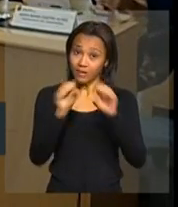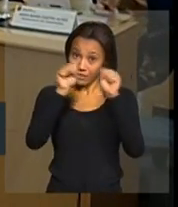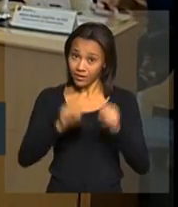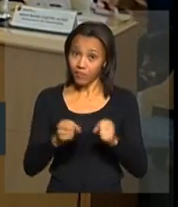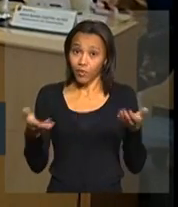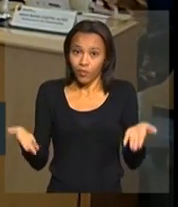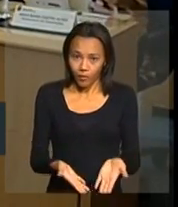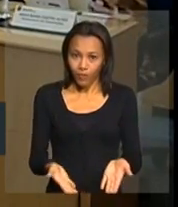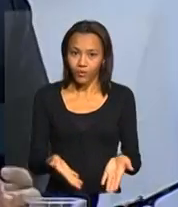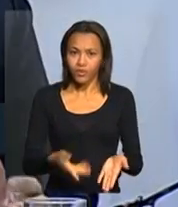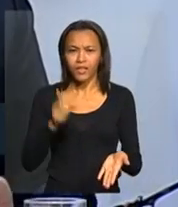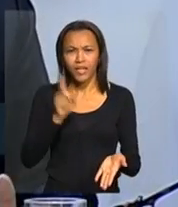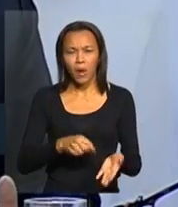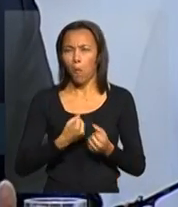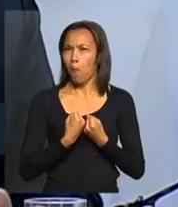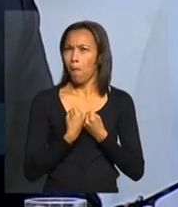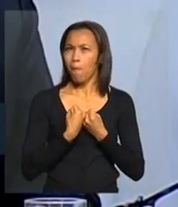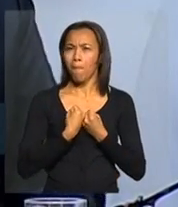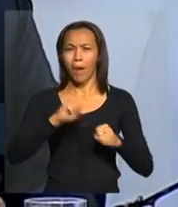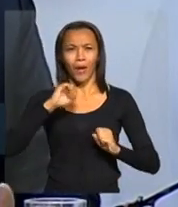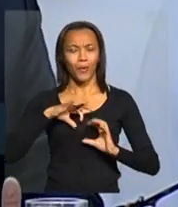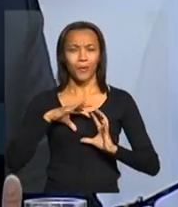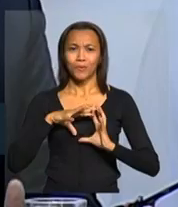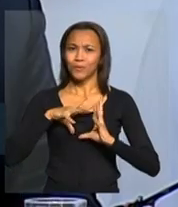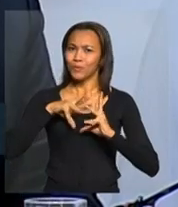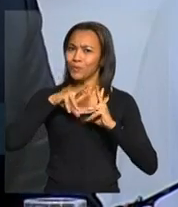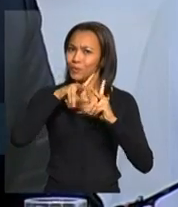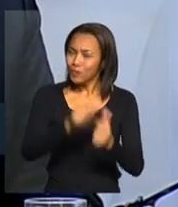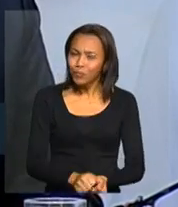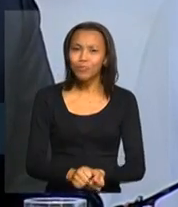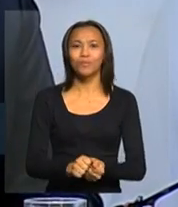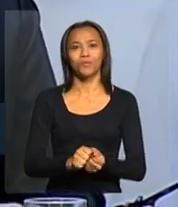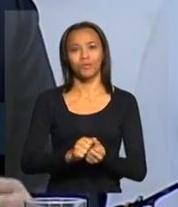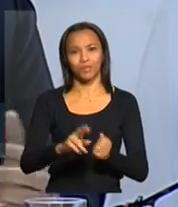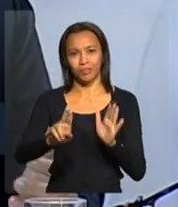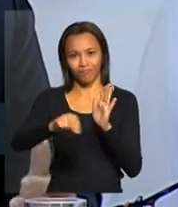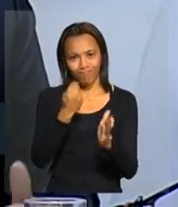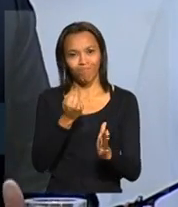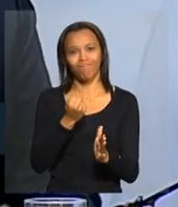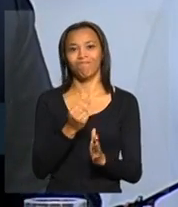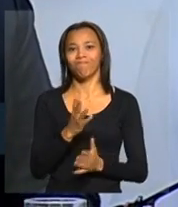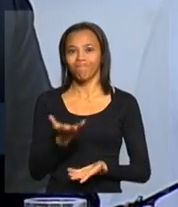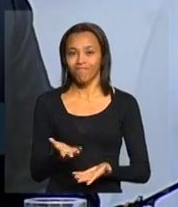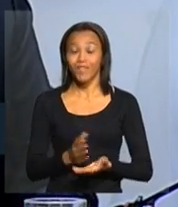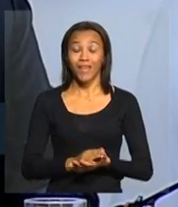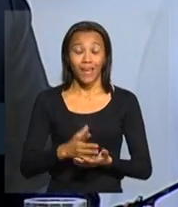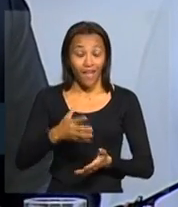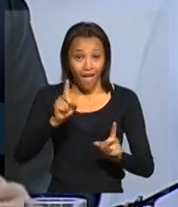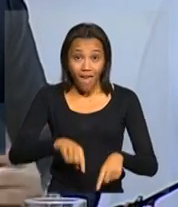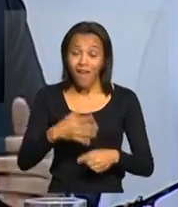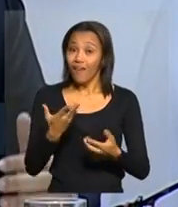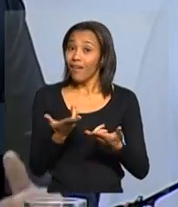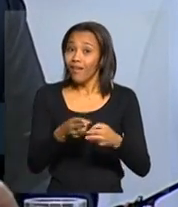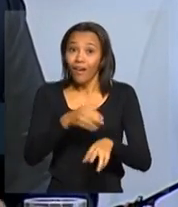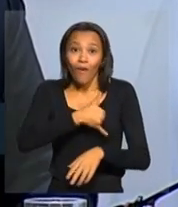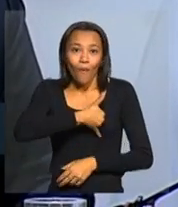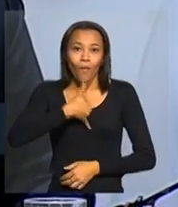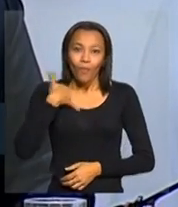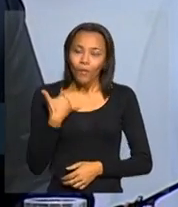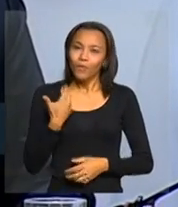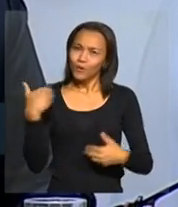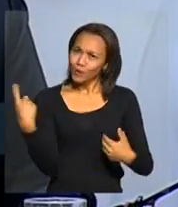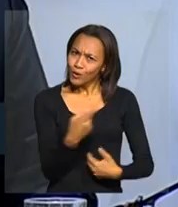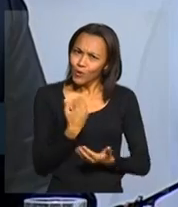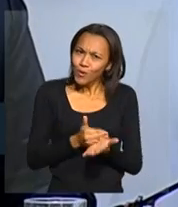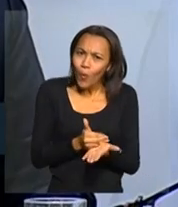que hoje é o maior sistema público de transplantes do mundo. Então, é um motivo de muito orgulho a gente que